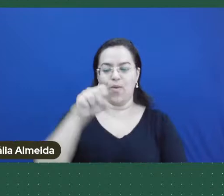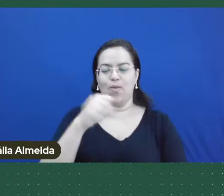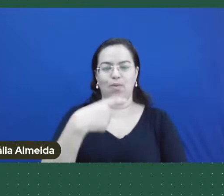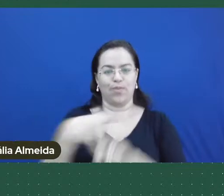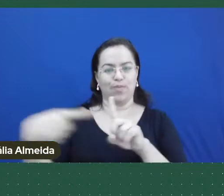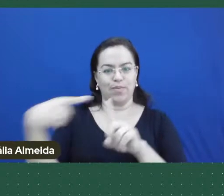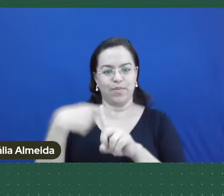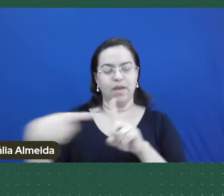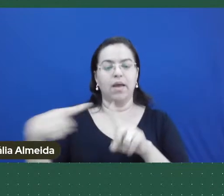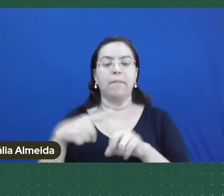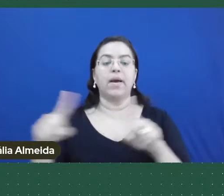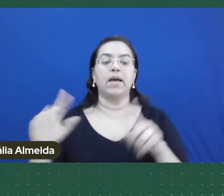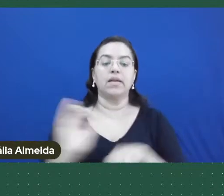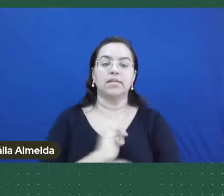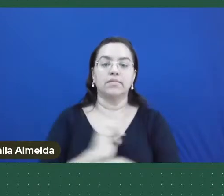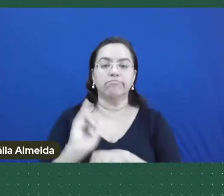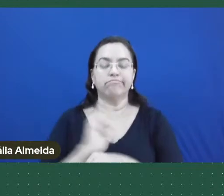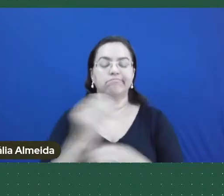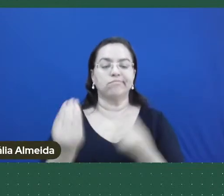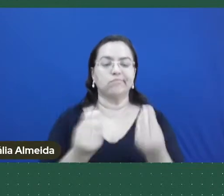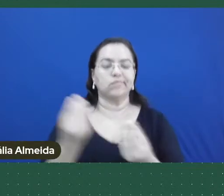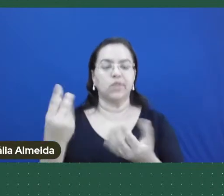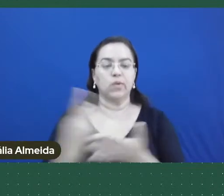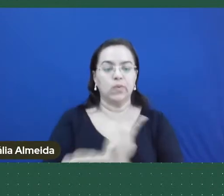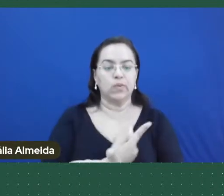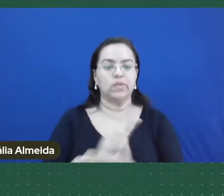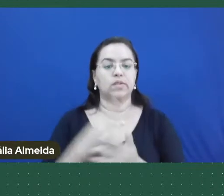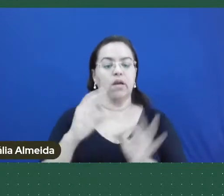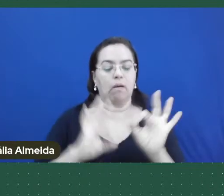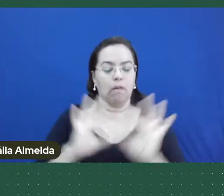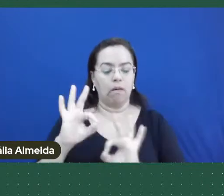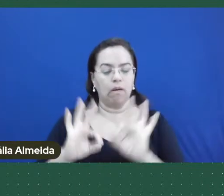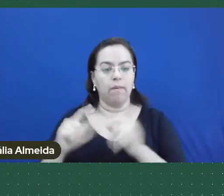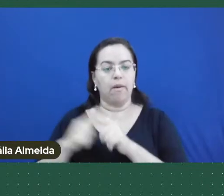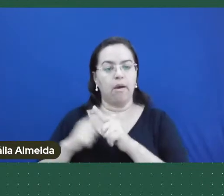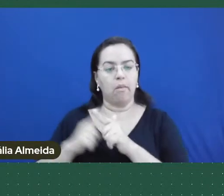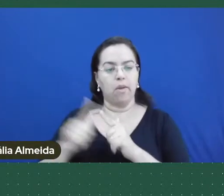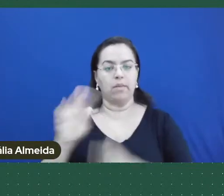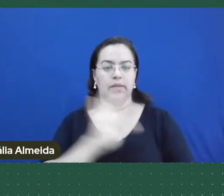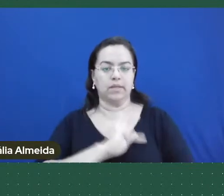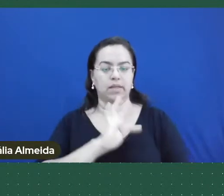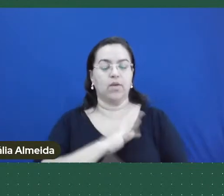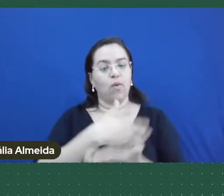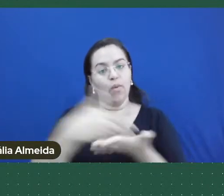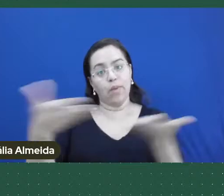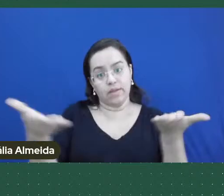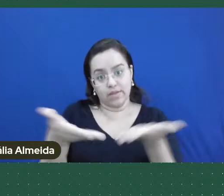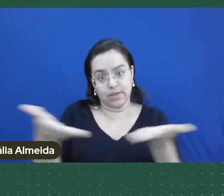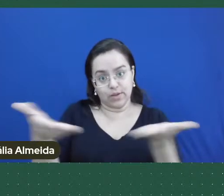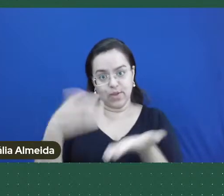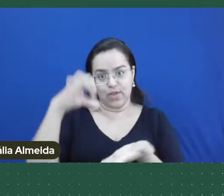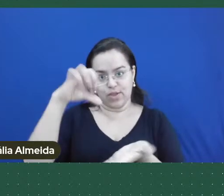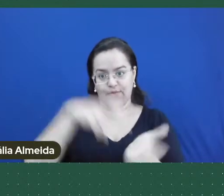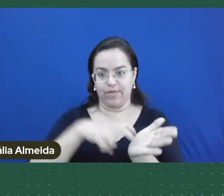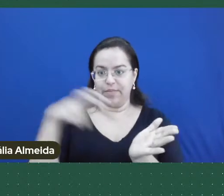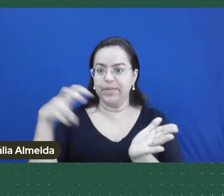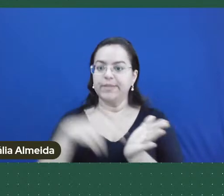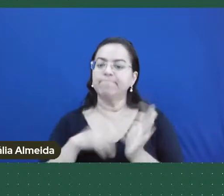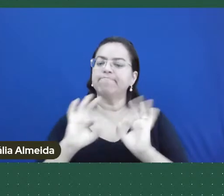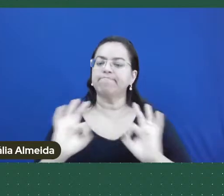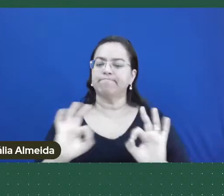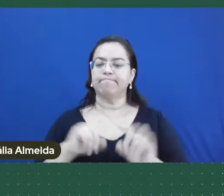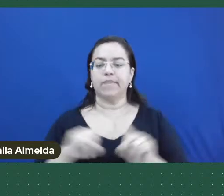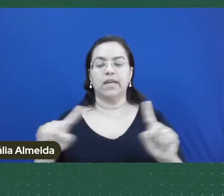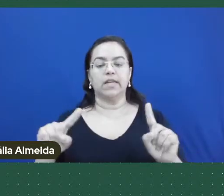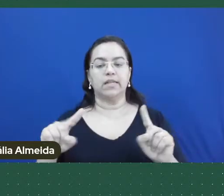devido a alguns imprevistos internos aqui, alguns problemas técnicos, estamos iniciando agora às 9 da manhã. Mas eu tenho certeza que se